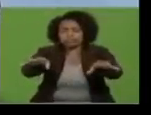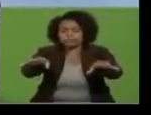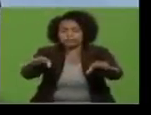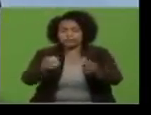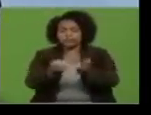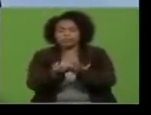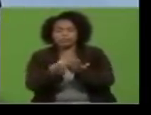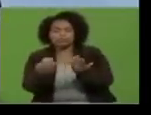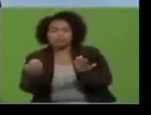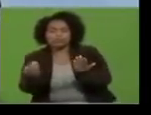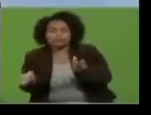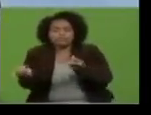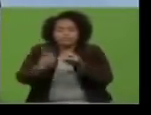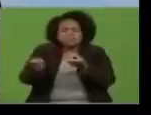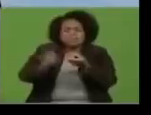de distritos.